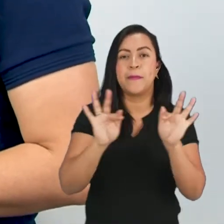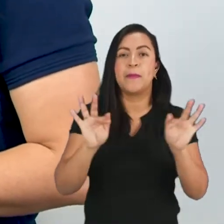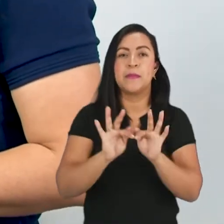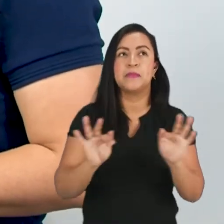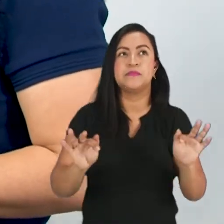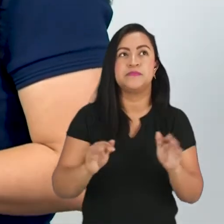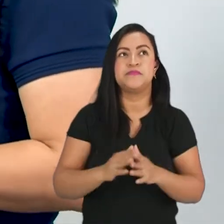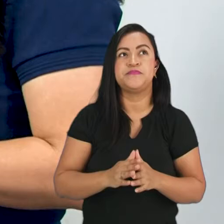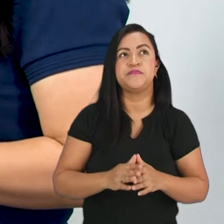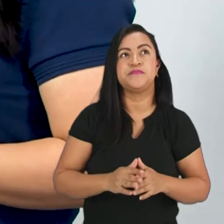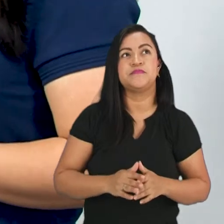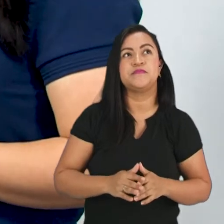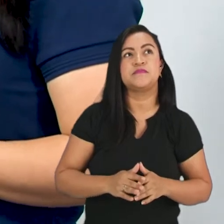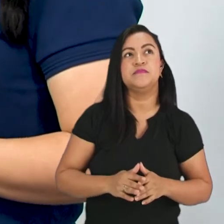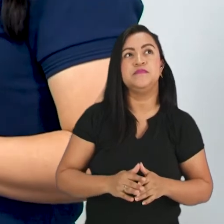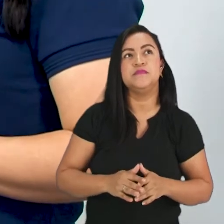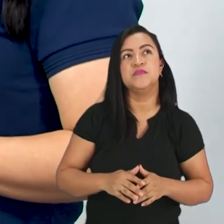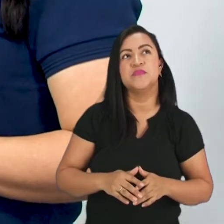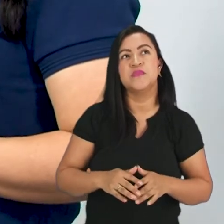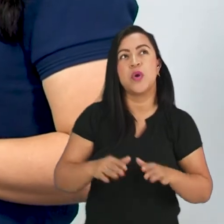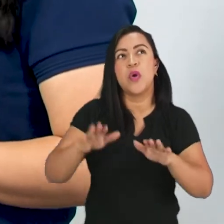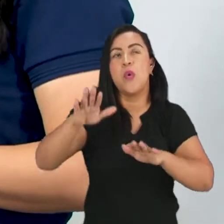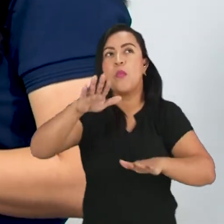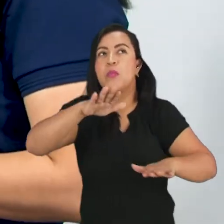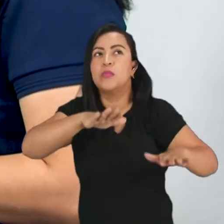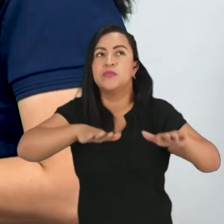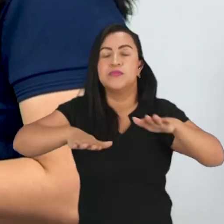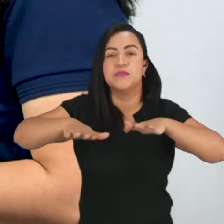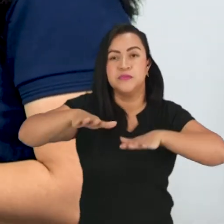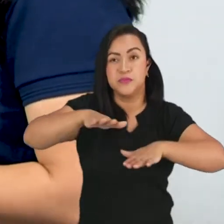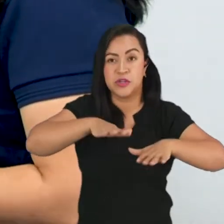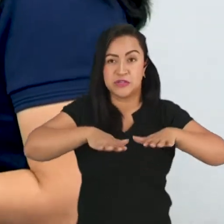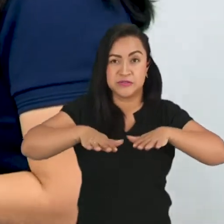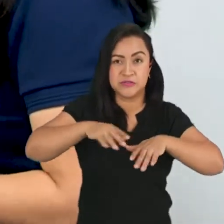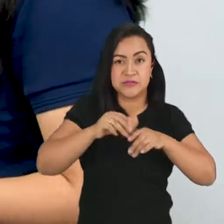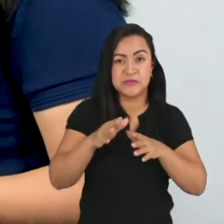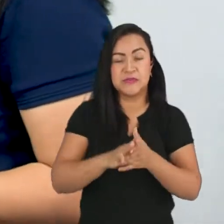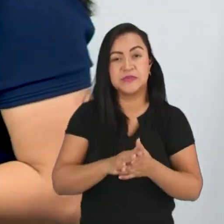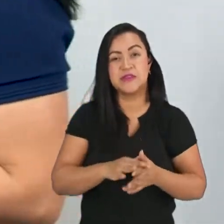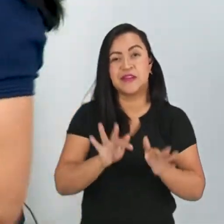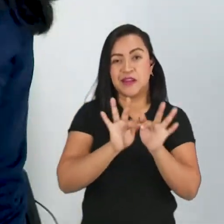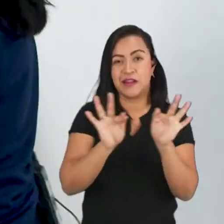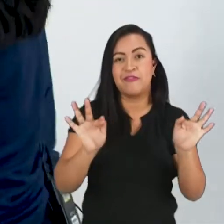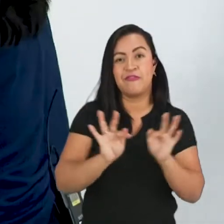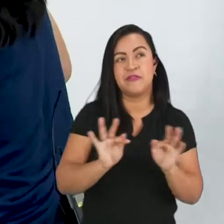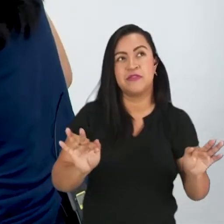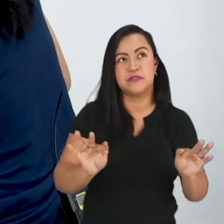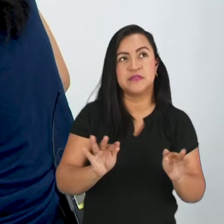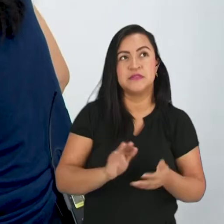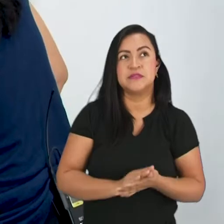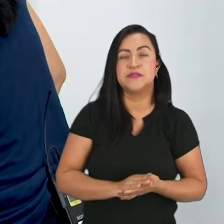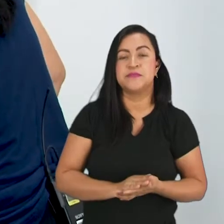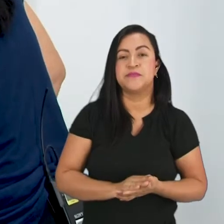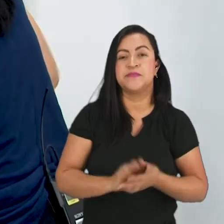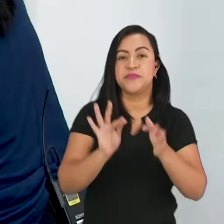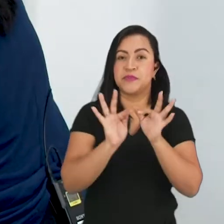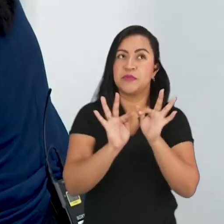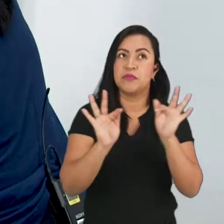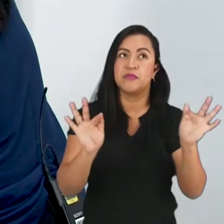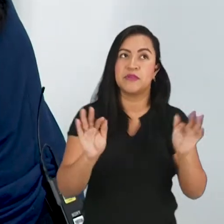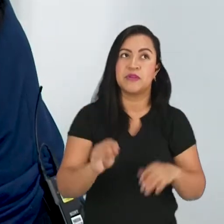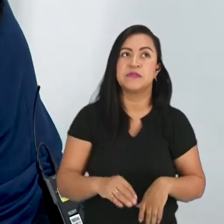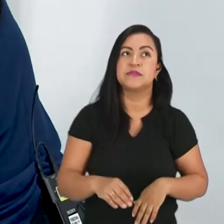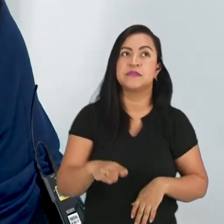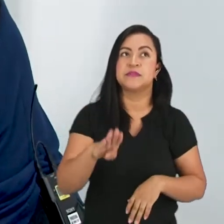o movimento que nos dá a ideia, né, do que ele fala na frase. Então, é a frase